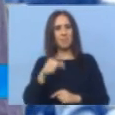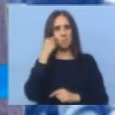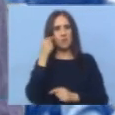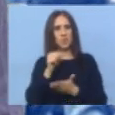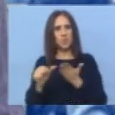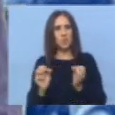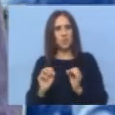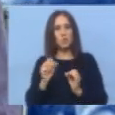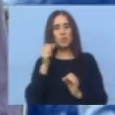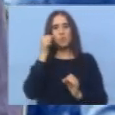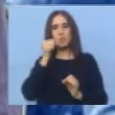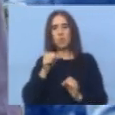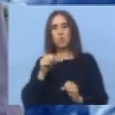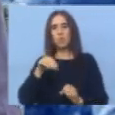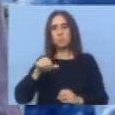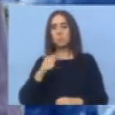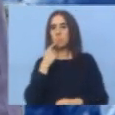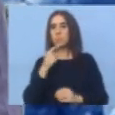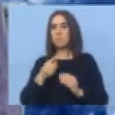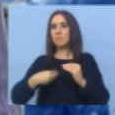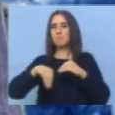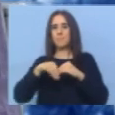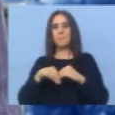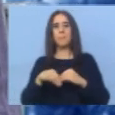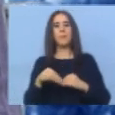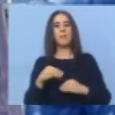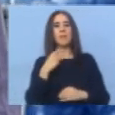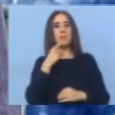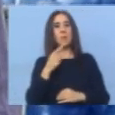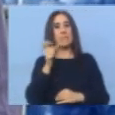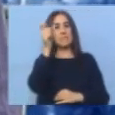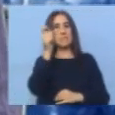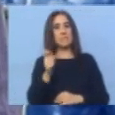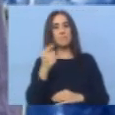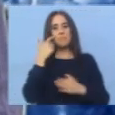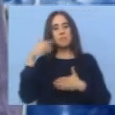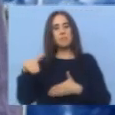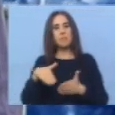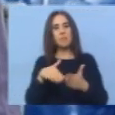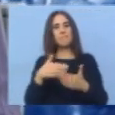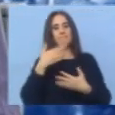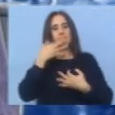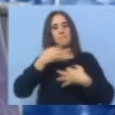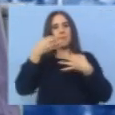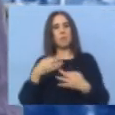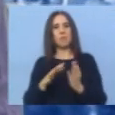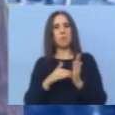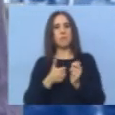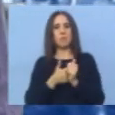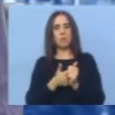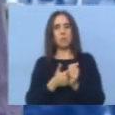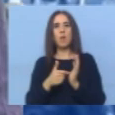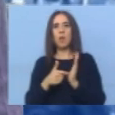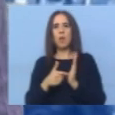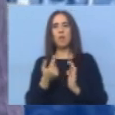ao Sudão. Eu atrevo-me mais longe a dizer, no seu itinerário de se manter fiel ao Evangelho, o que eu encontro